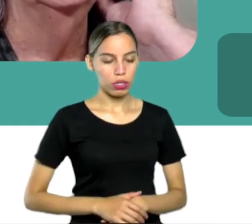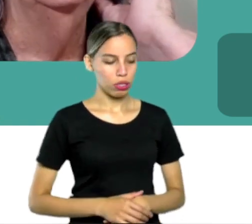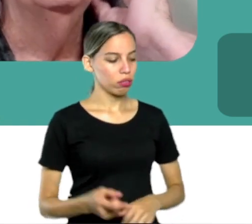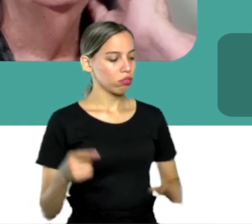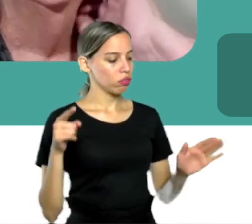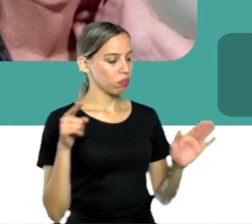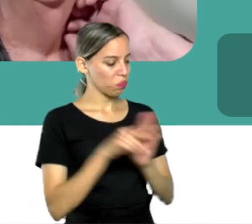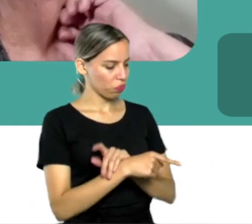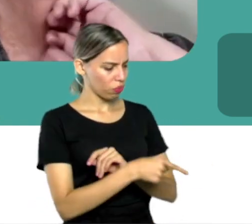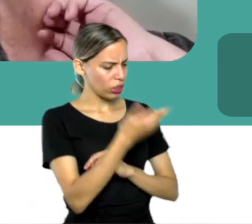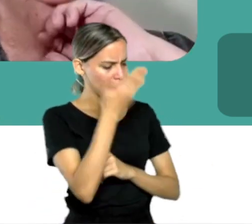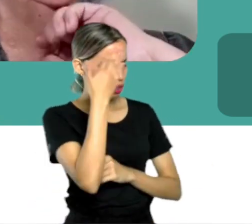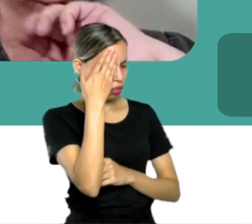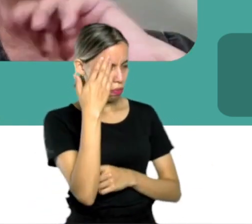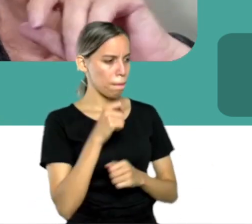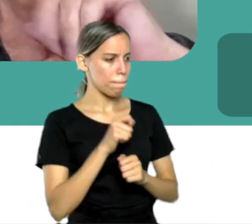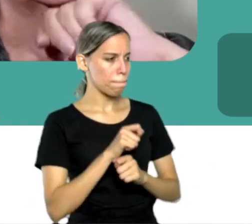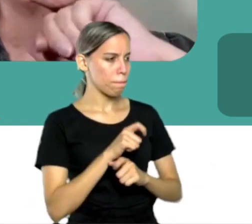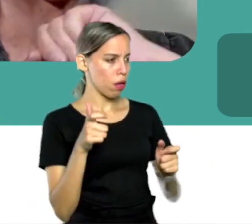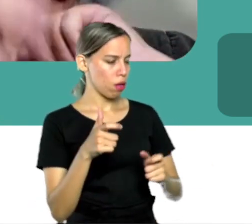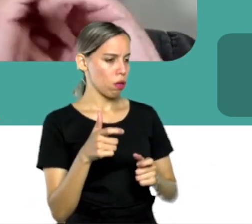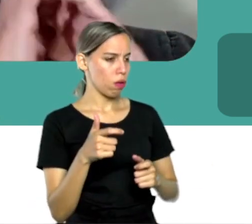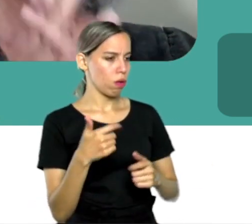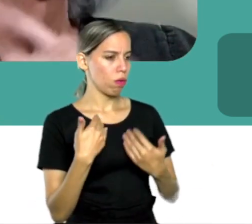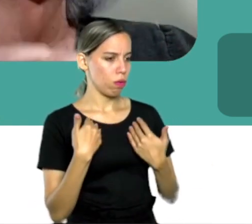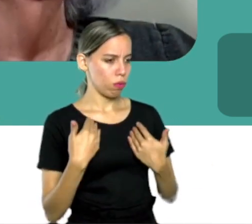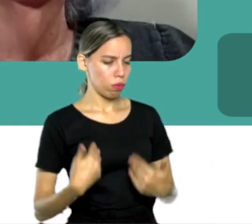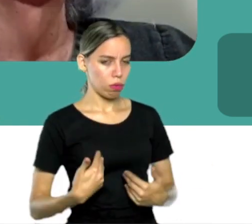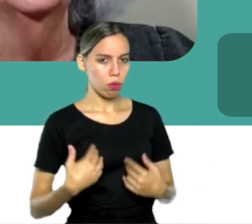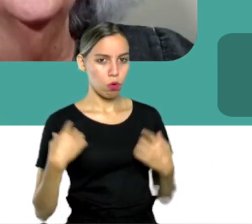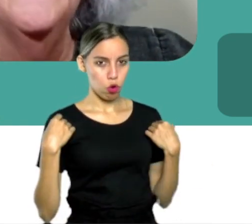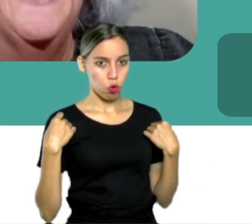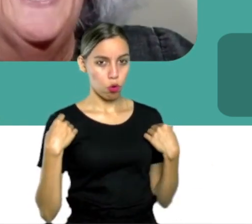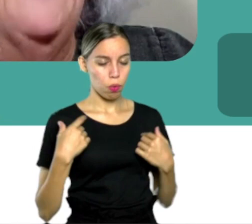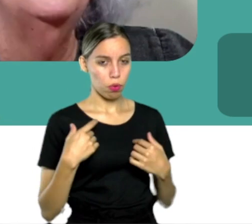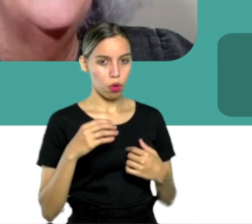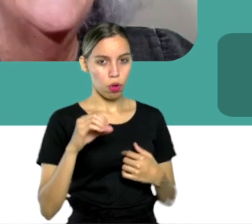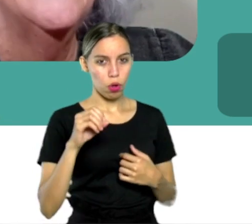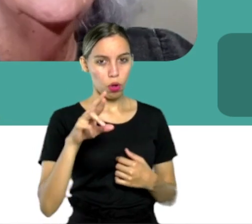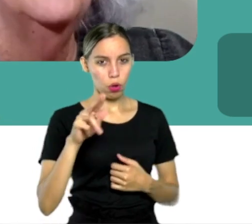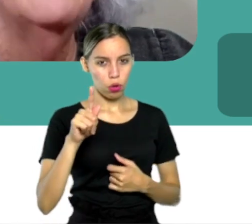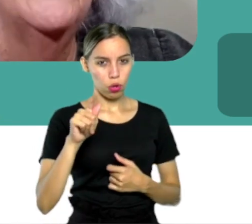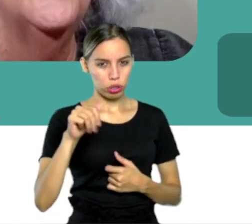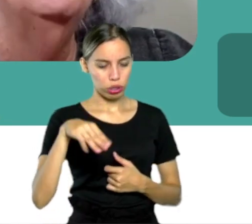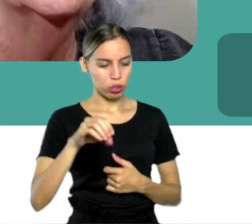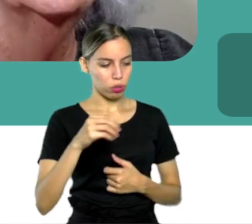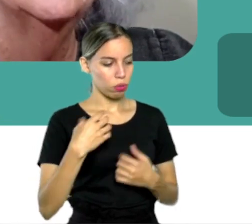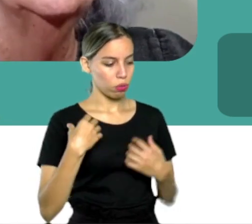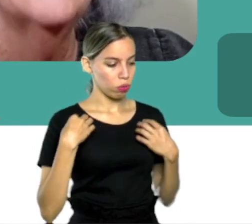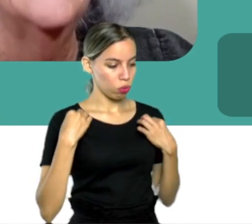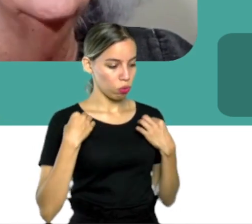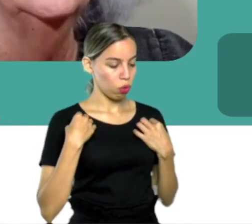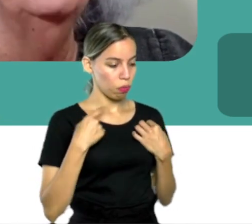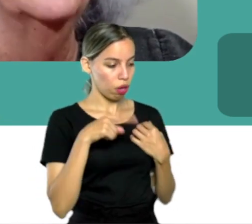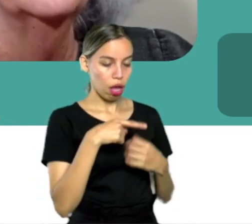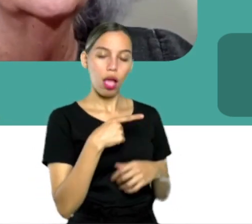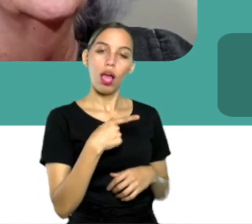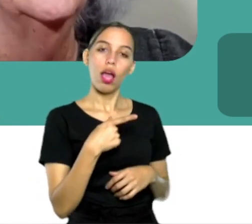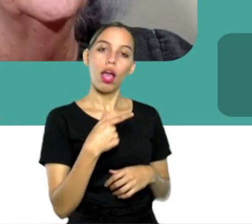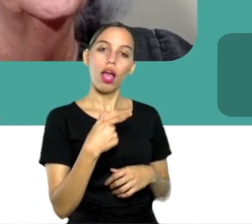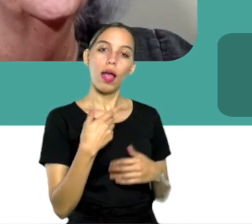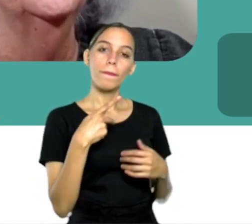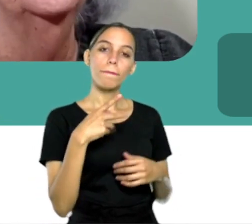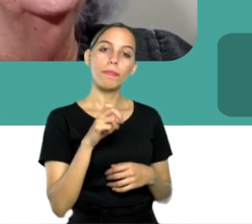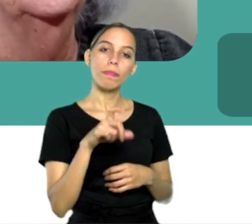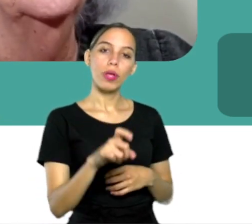pele? Ela também pensa, ela é pensativa, sabe? Ela falou assim: vovó, a pele é uma roupa sem saída para o